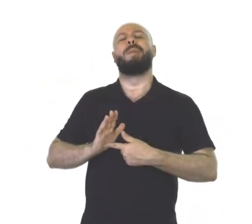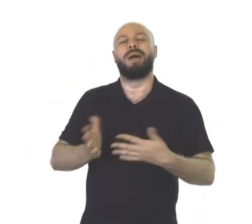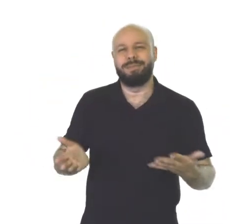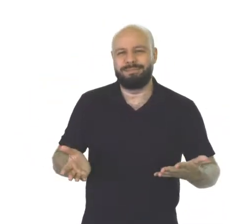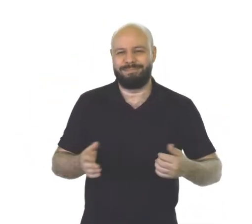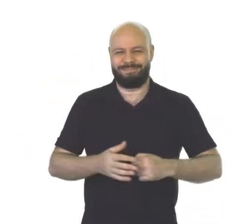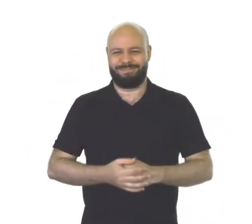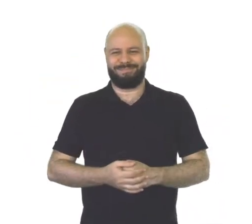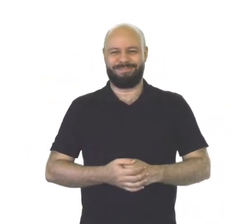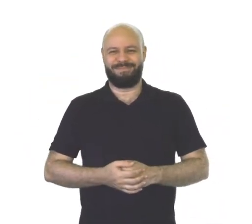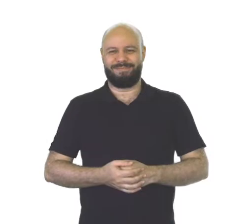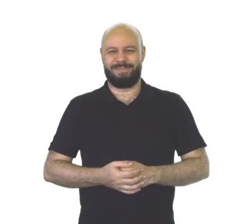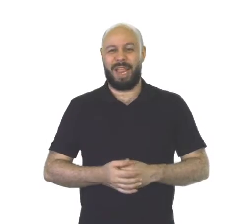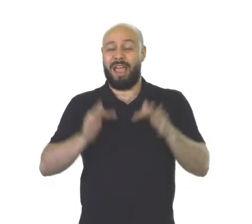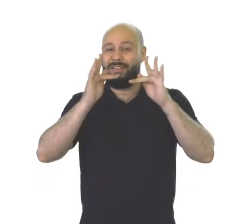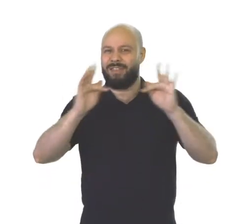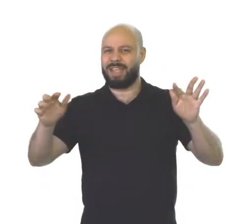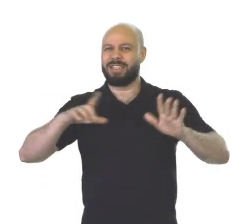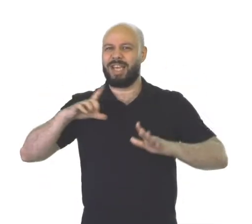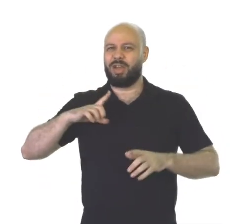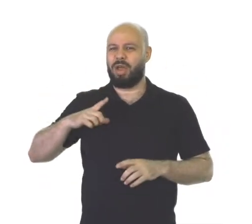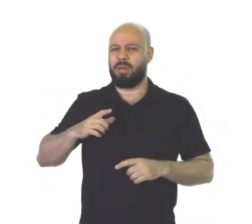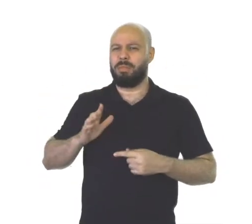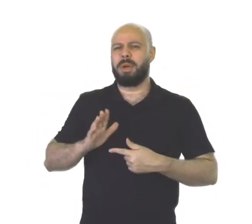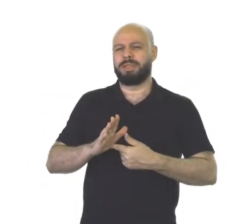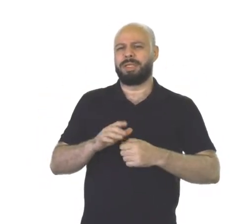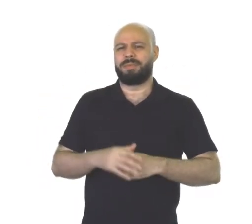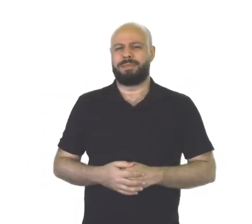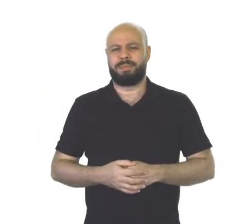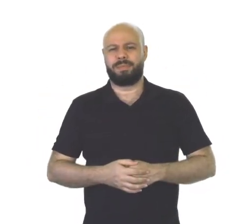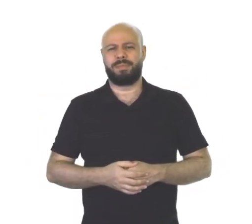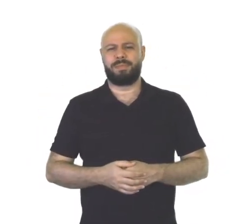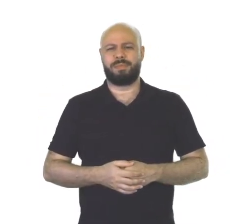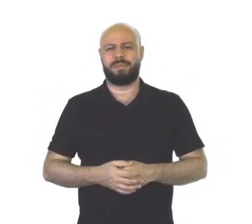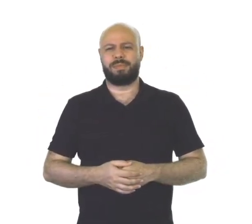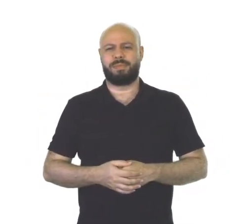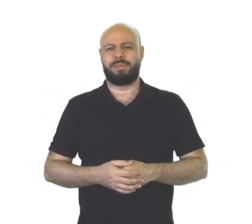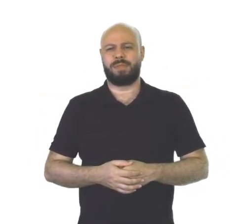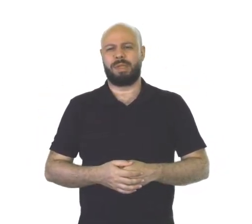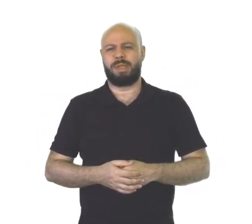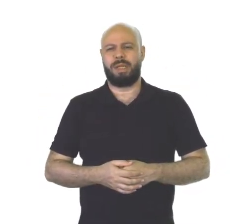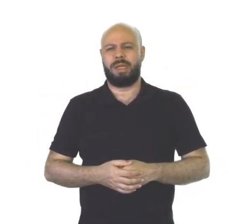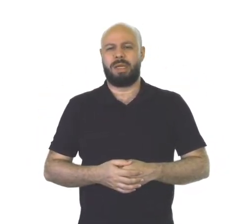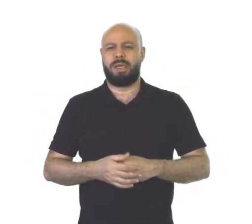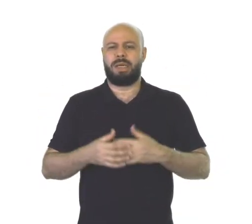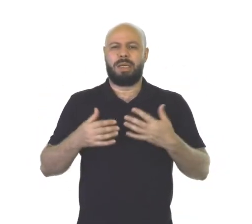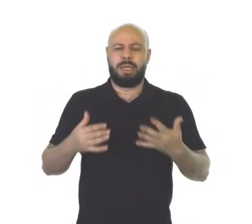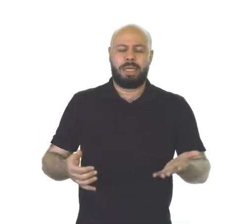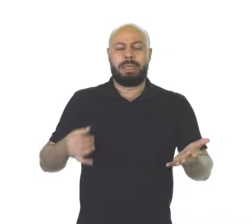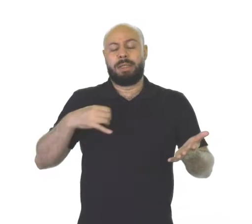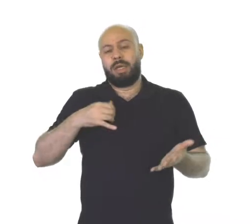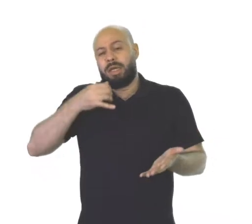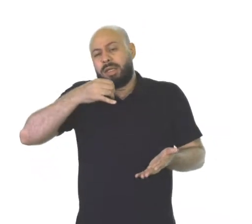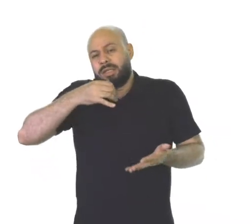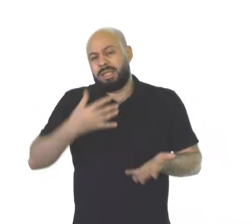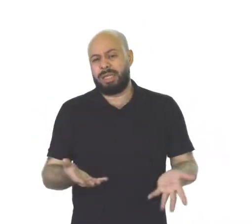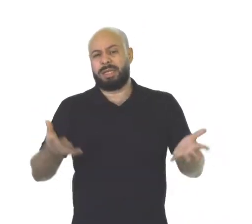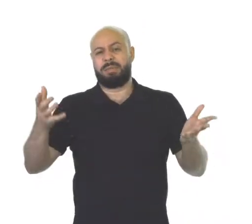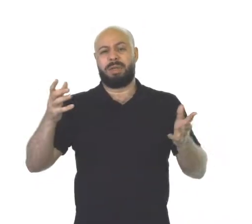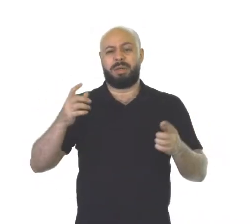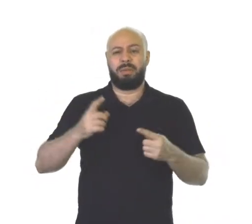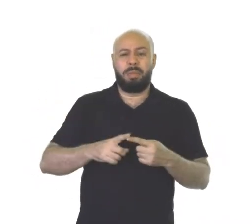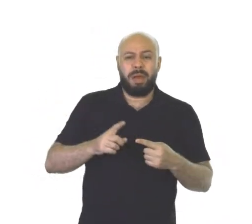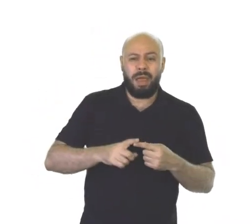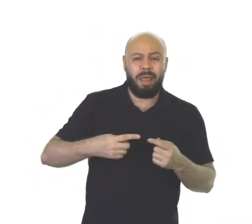né? A frase que nós temos para ilustrar isso aí é a seguinte: we unfortunately had to